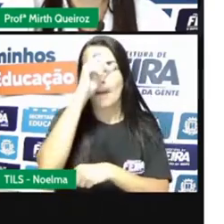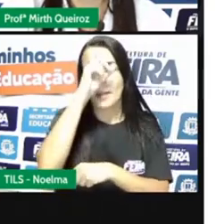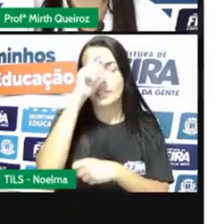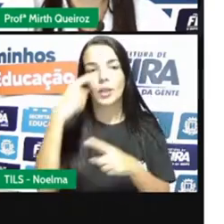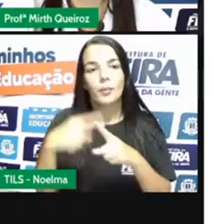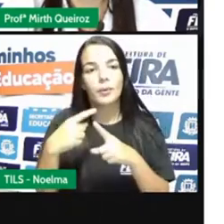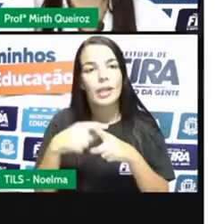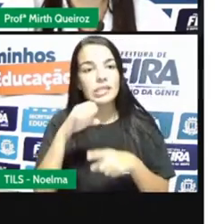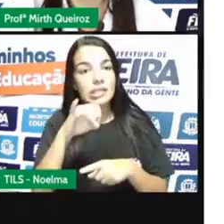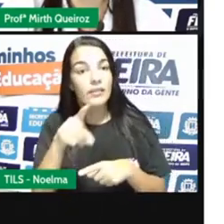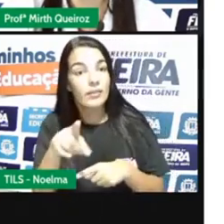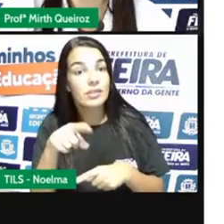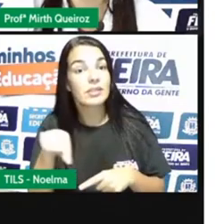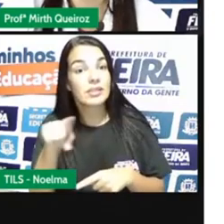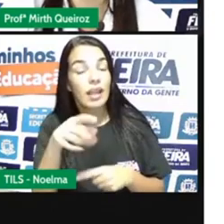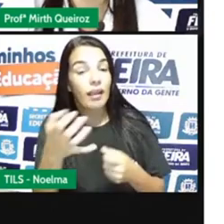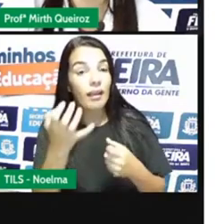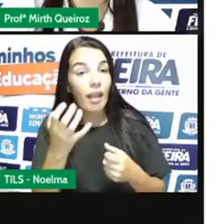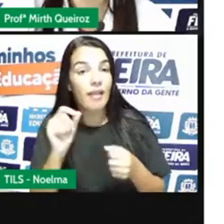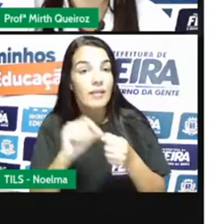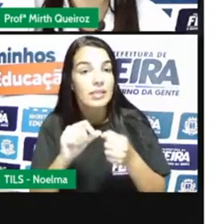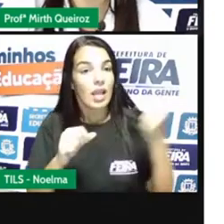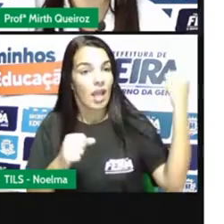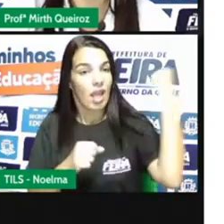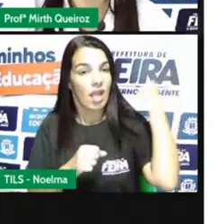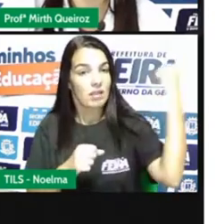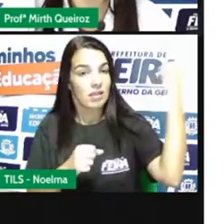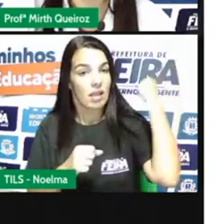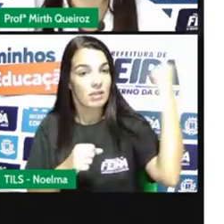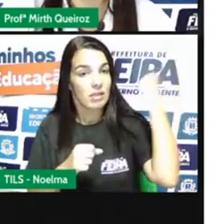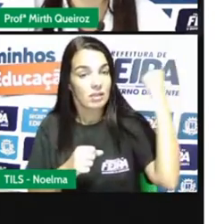exercícios precisa passar por uma avaliação médica,